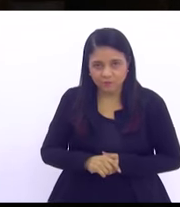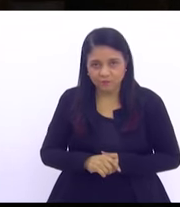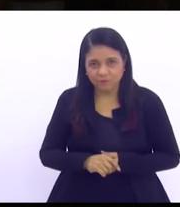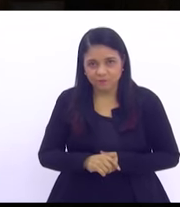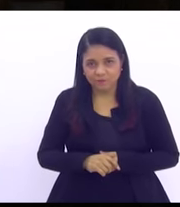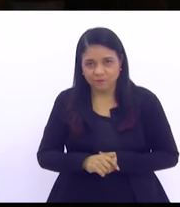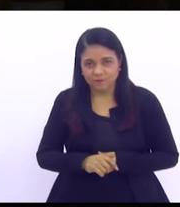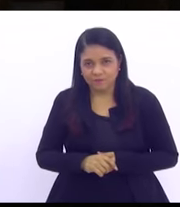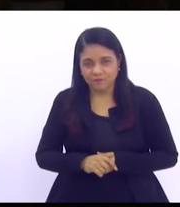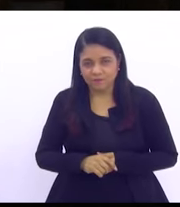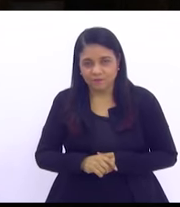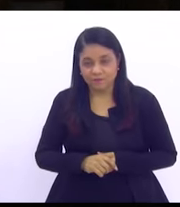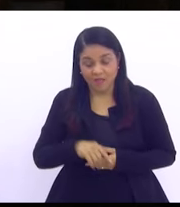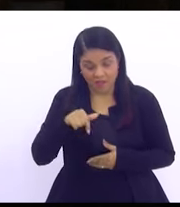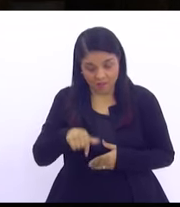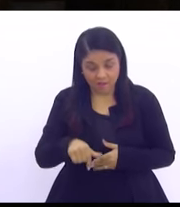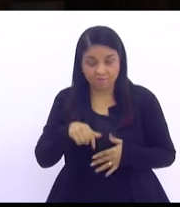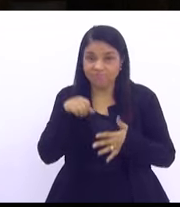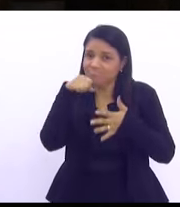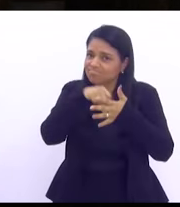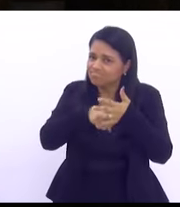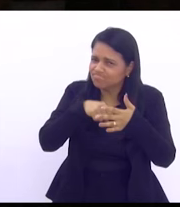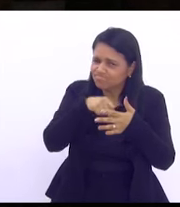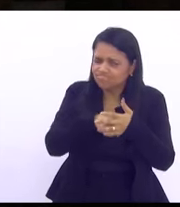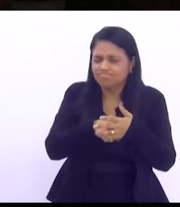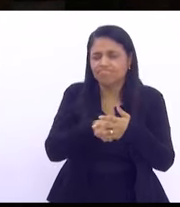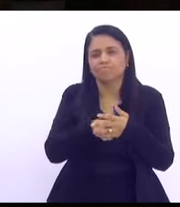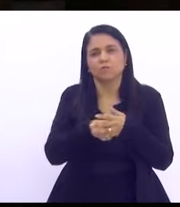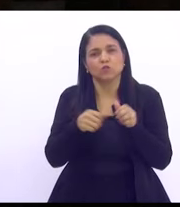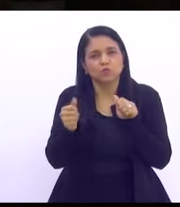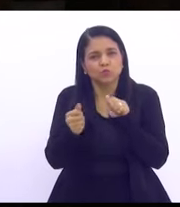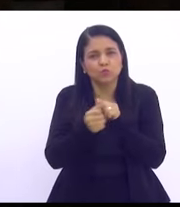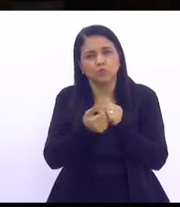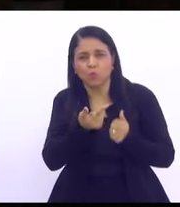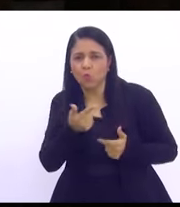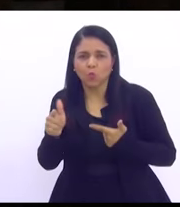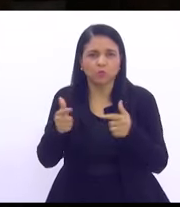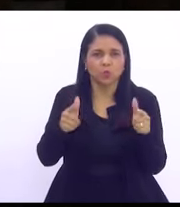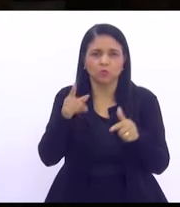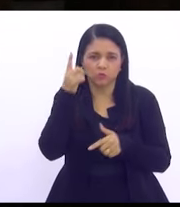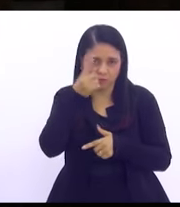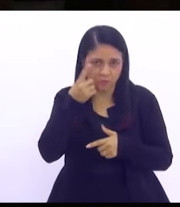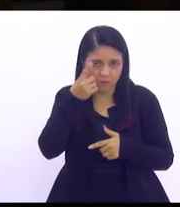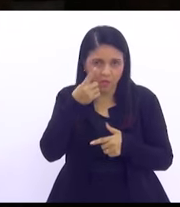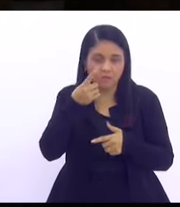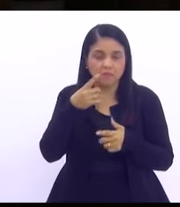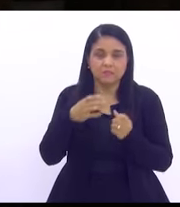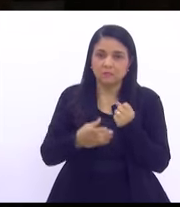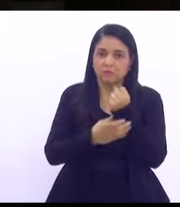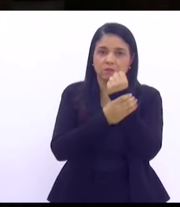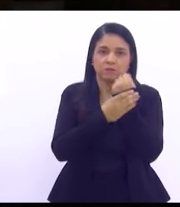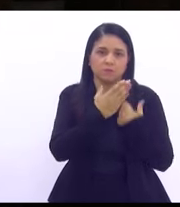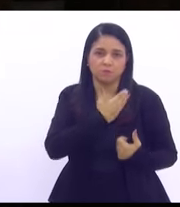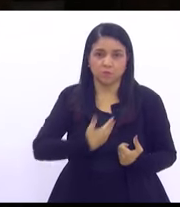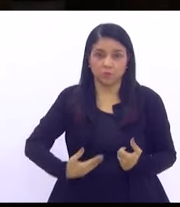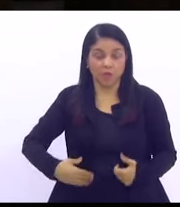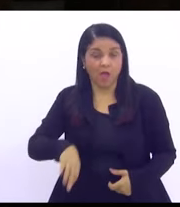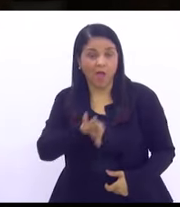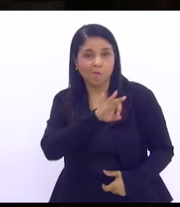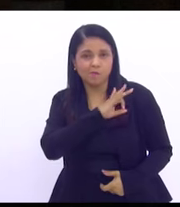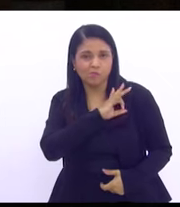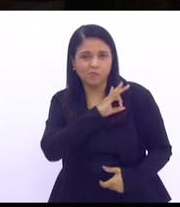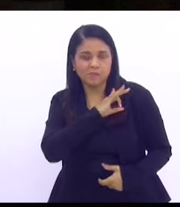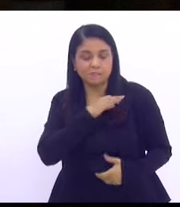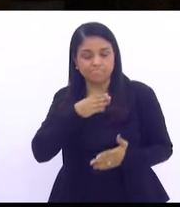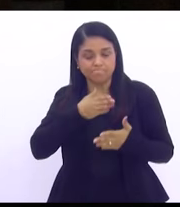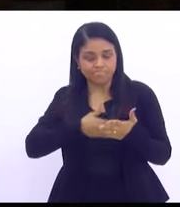Pelo menos aqui eu tenho lutado, como alguns deputados, a questão da segurança pública. A nossa polícia é cada vez mais impedida